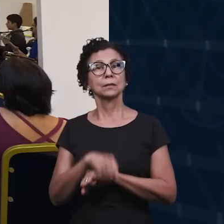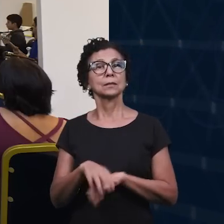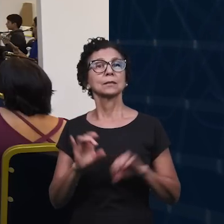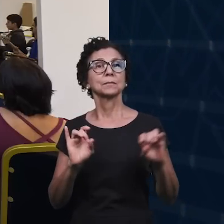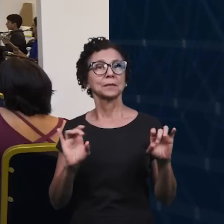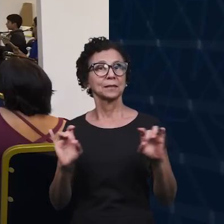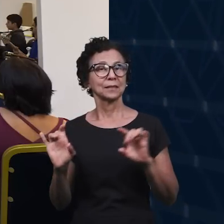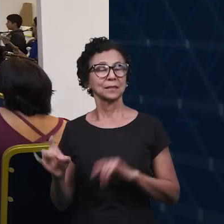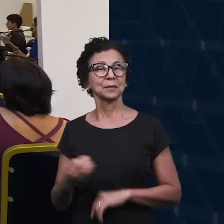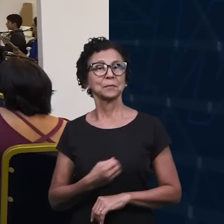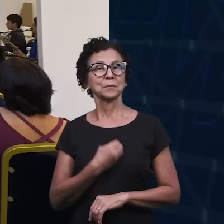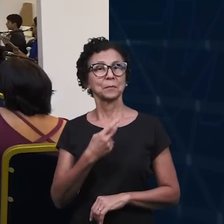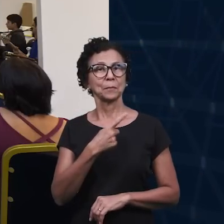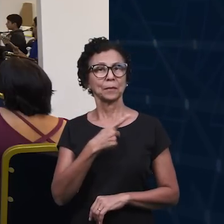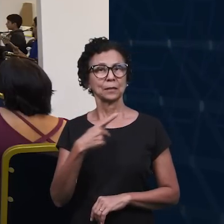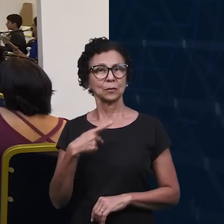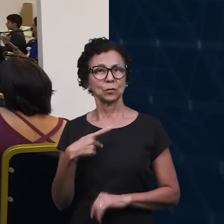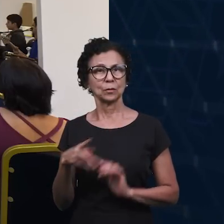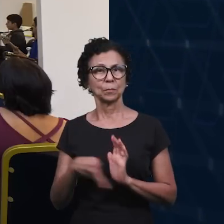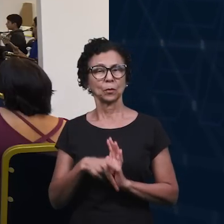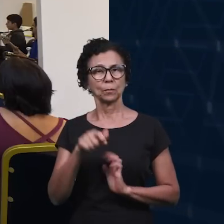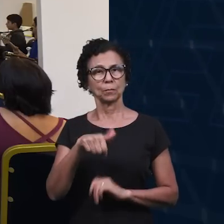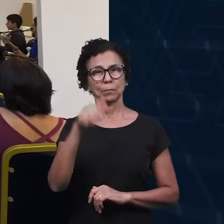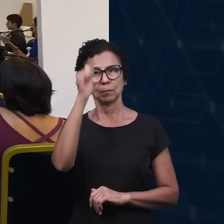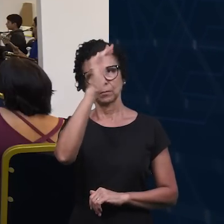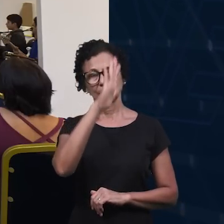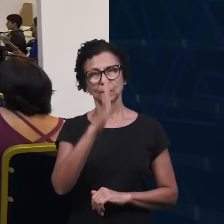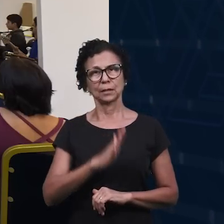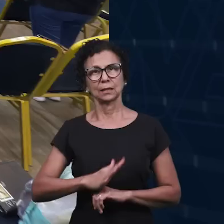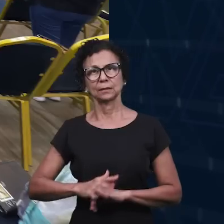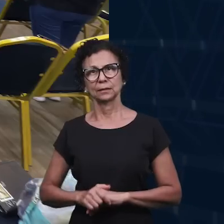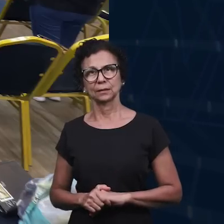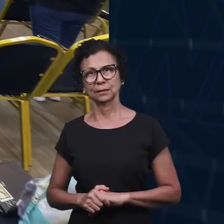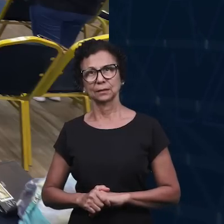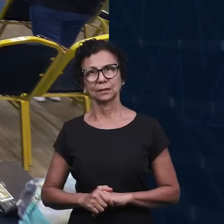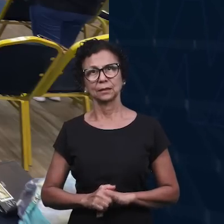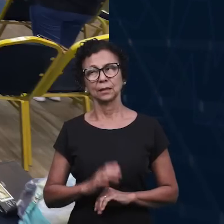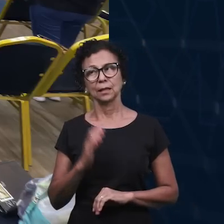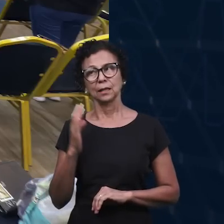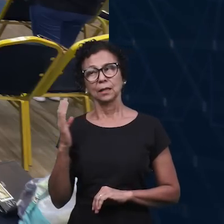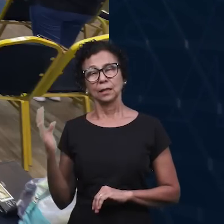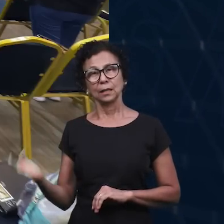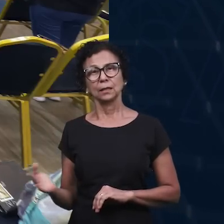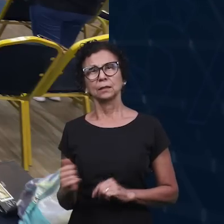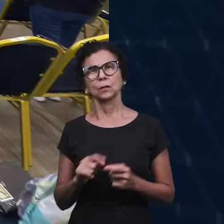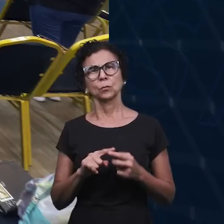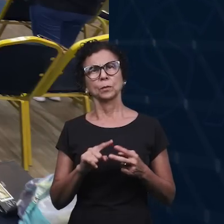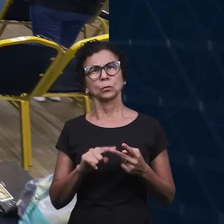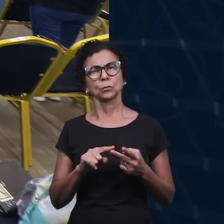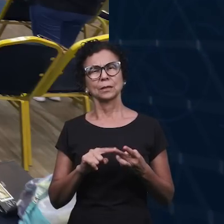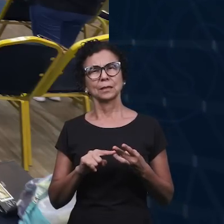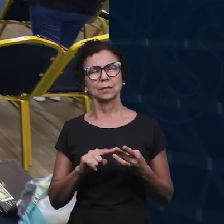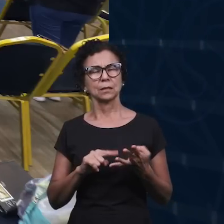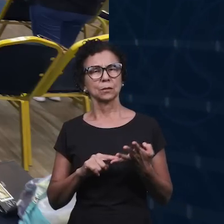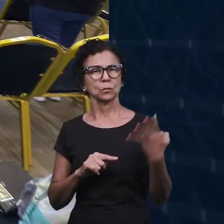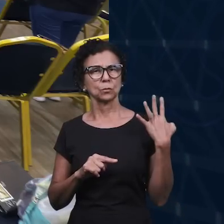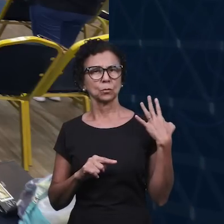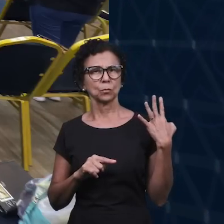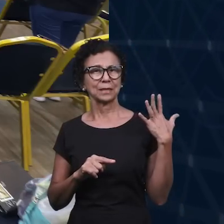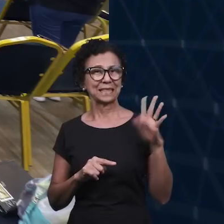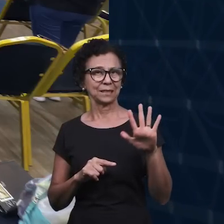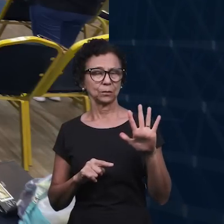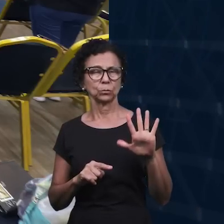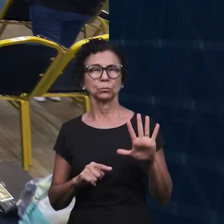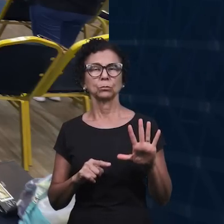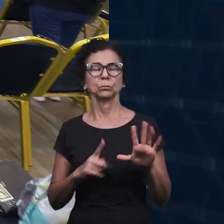seminário especial com a presença de pastores do Brasil. As igrejas de Lima 1, Casa Grande, Lima 2 e Cidade